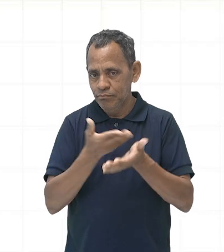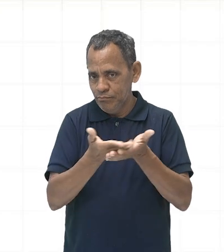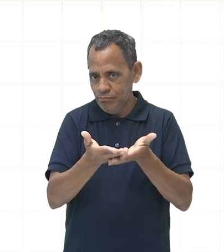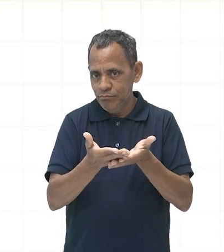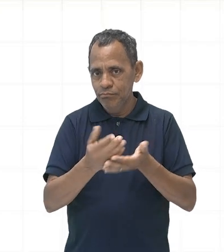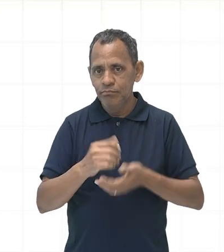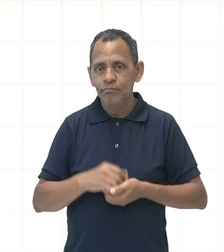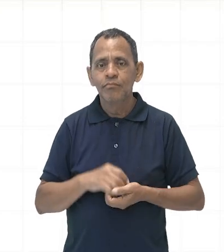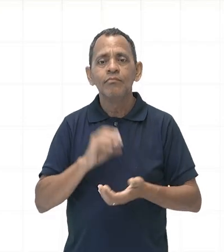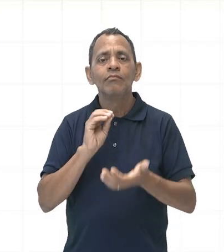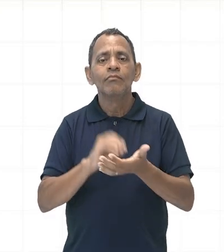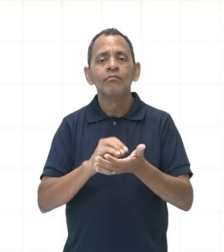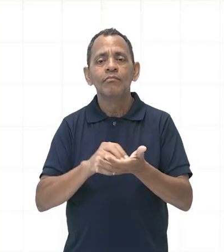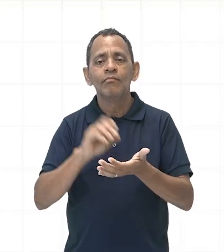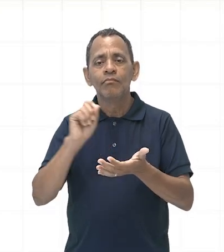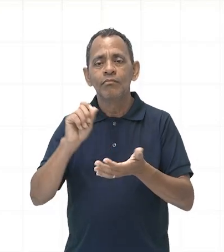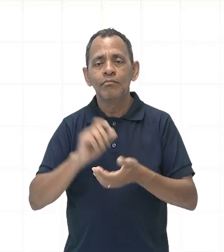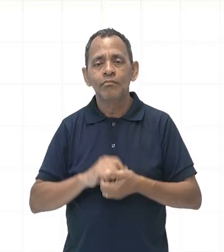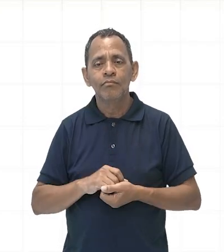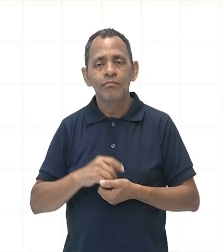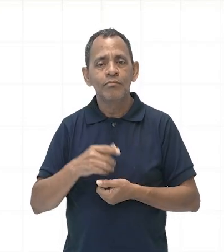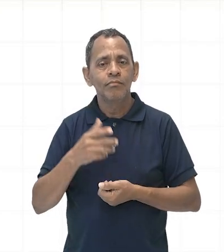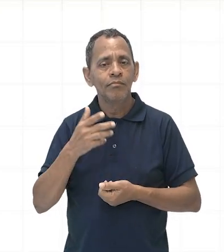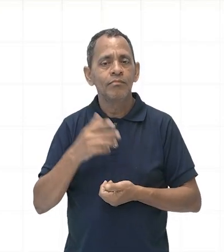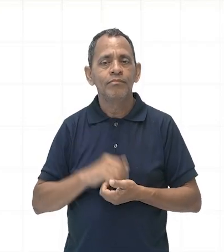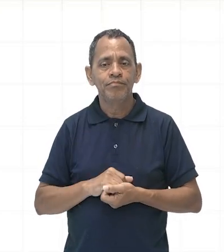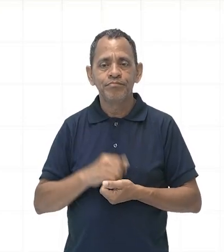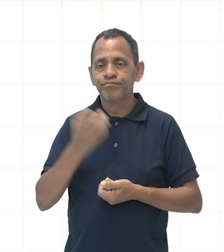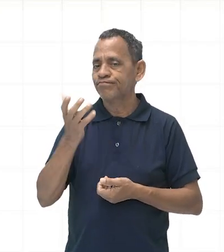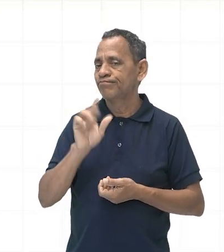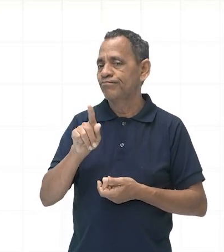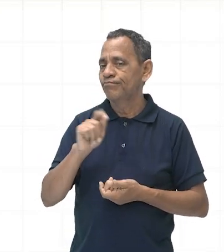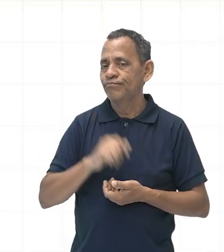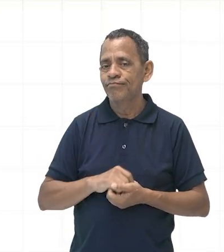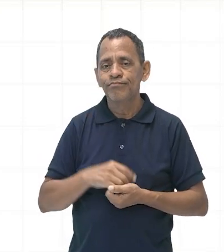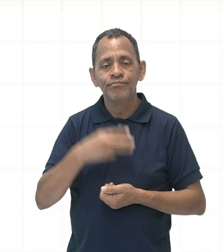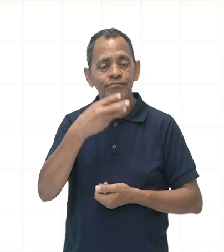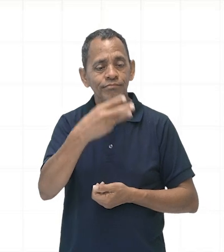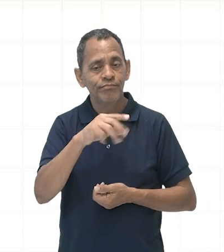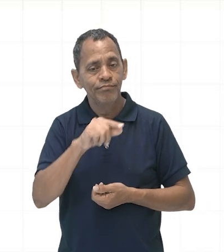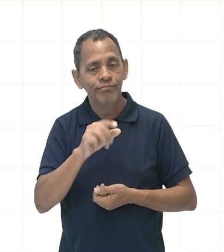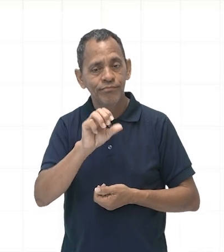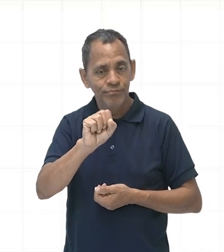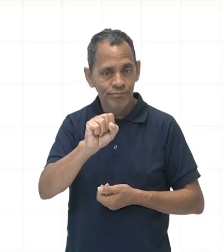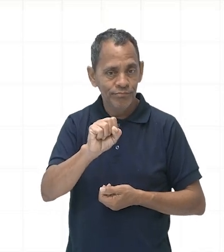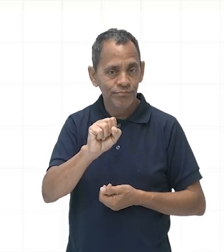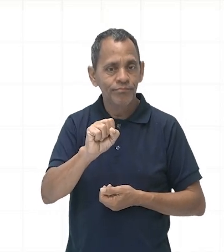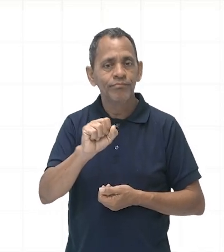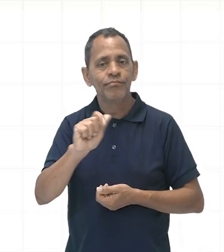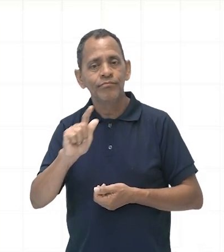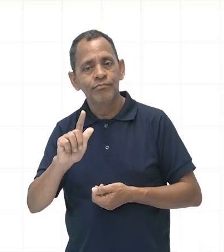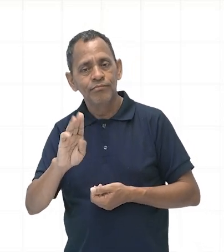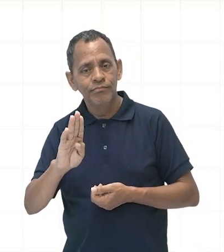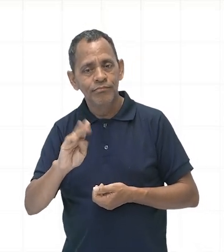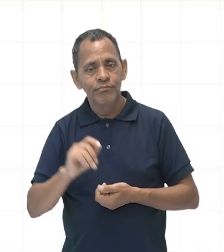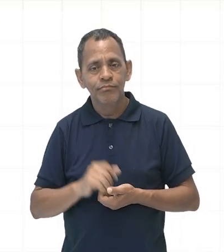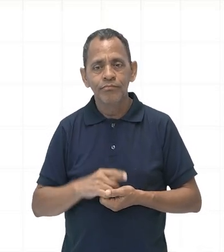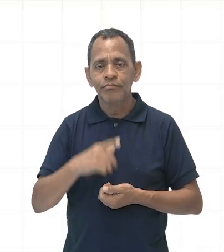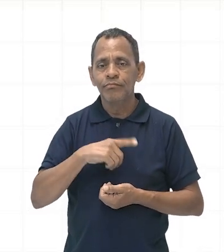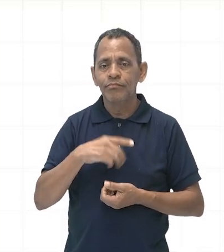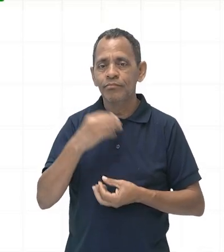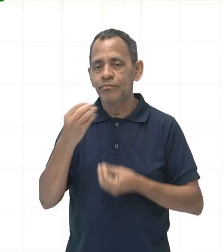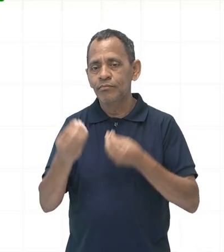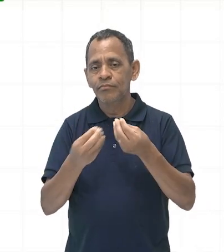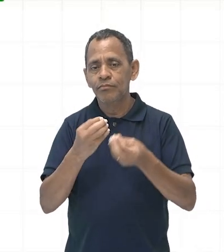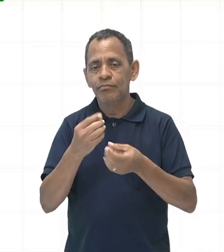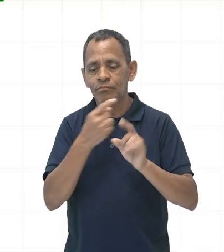só, ele não quer saber 1 gigabyte, ele quer saber 3,8 gigabytes. Né? Então, o que a gente tem que fazer? A gente ainda